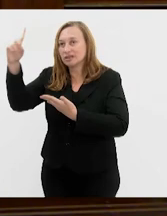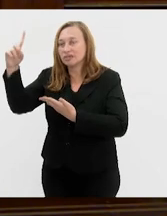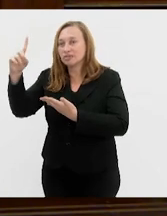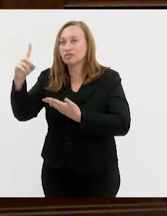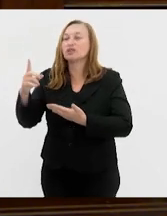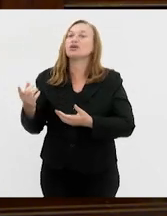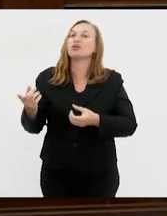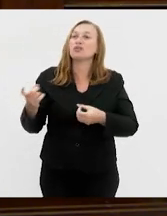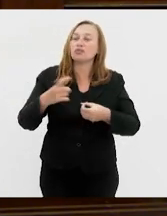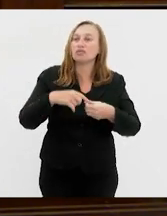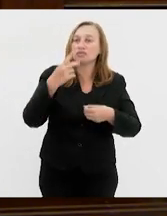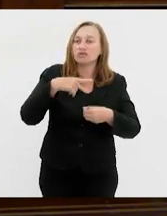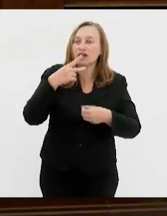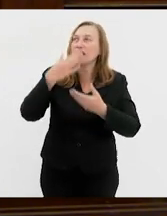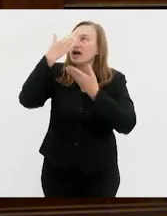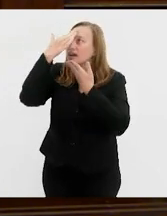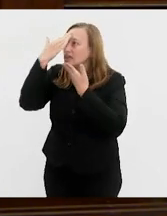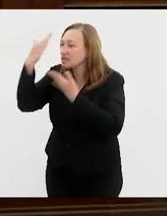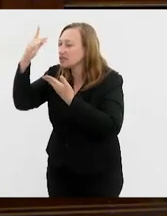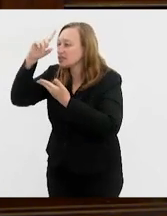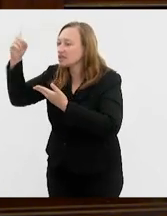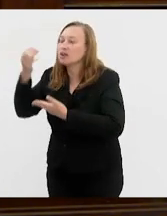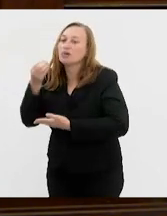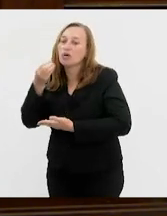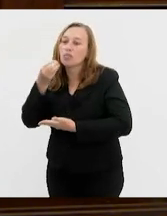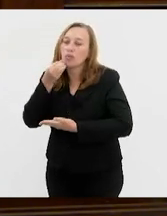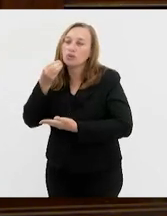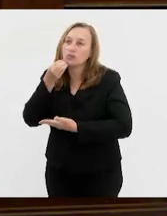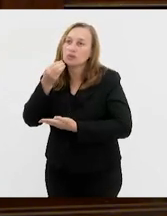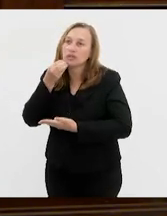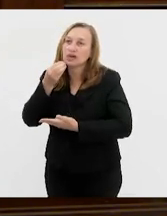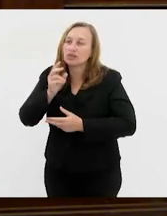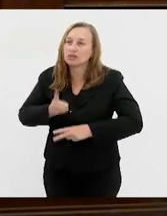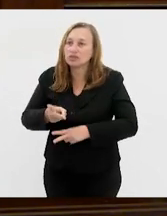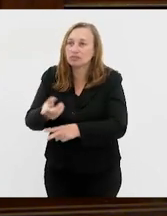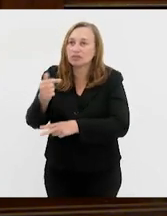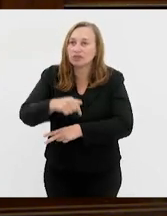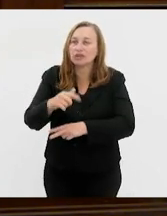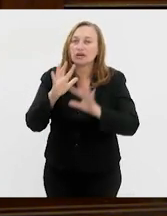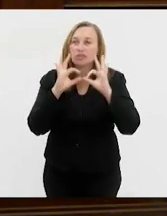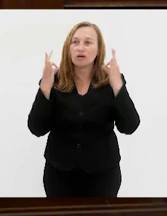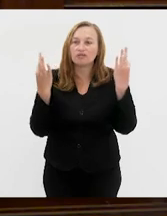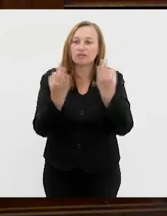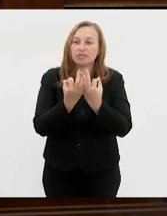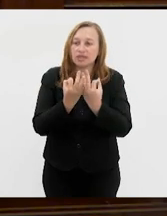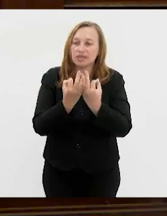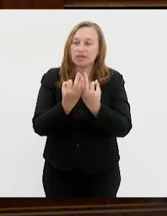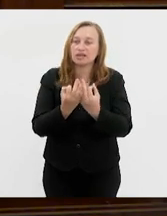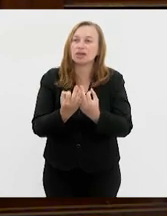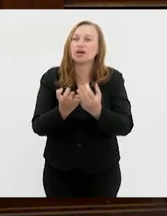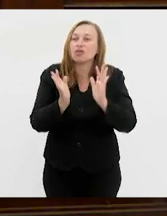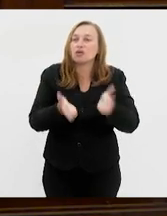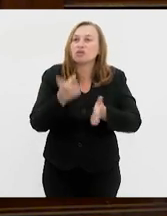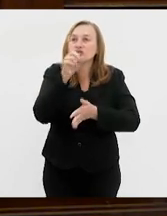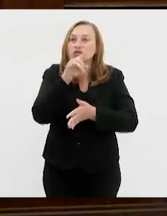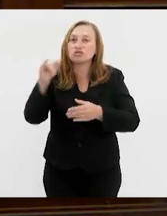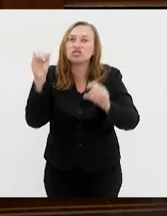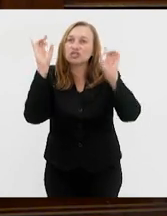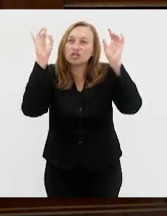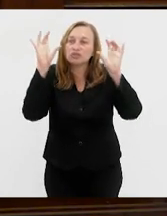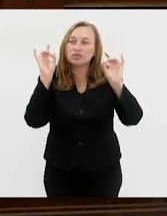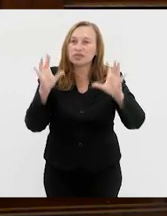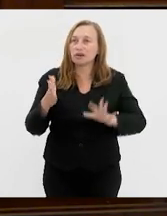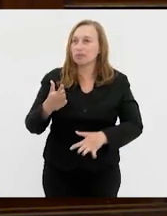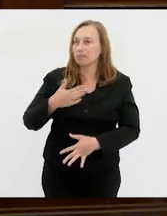forma, agradecendo a Deus por essa oportunidade de estarmos aqui com a família mesquitense. Hoje, num dia especial para mim e para o